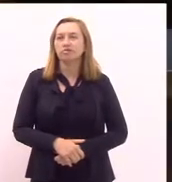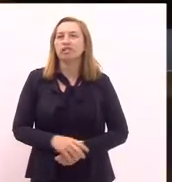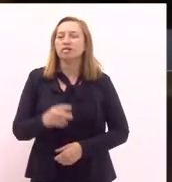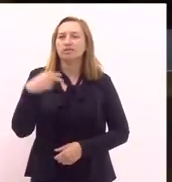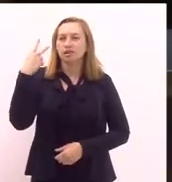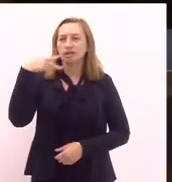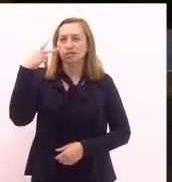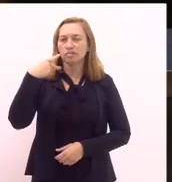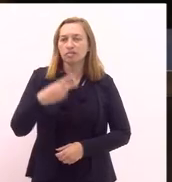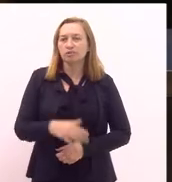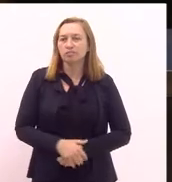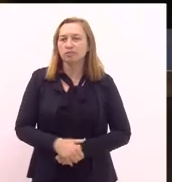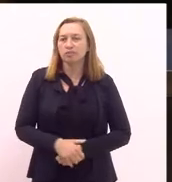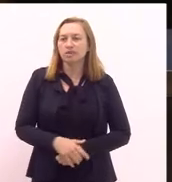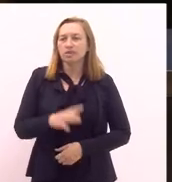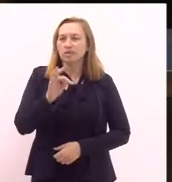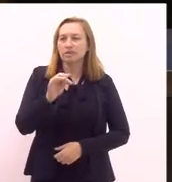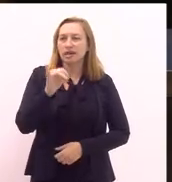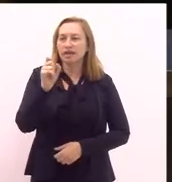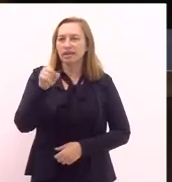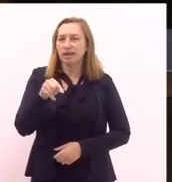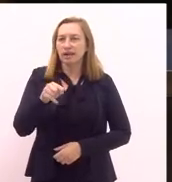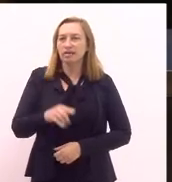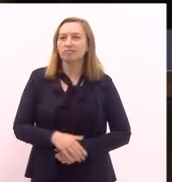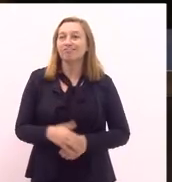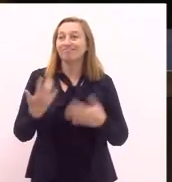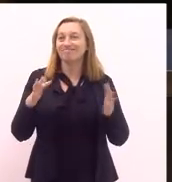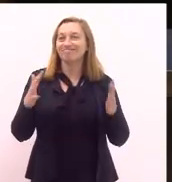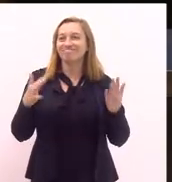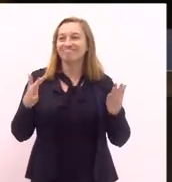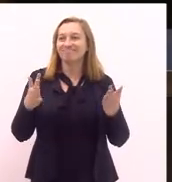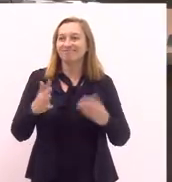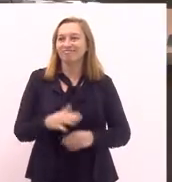vereadora Tainá de Paula